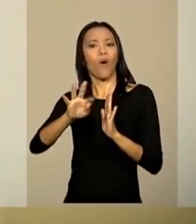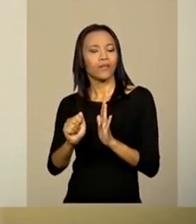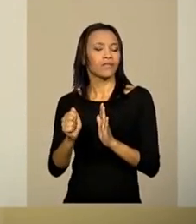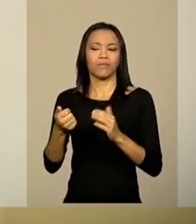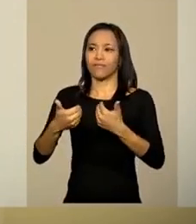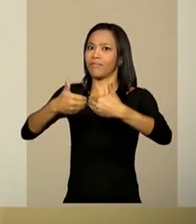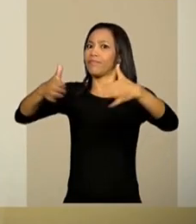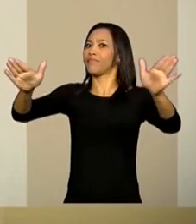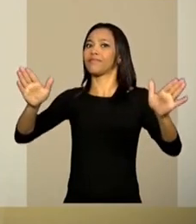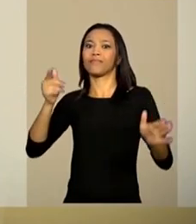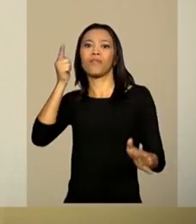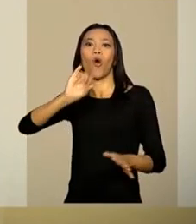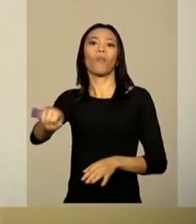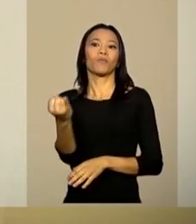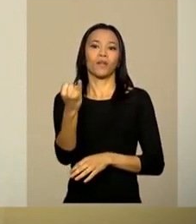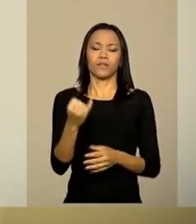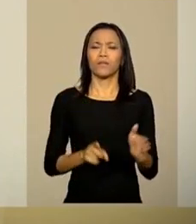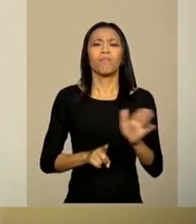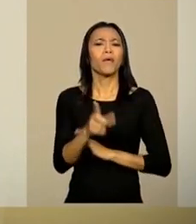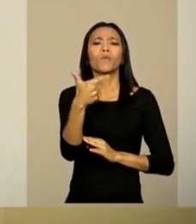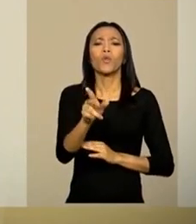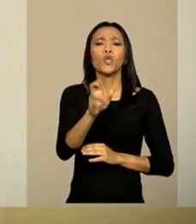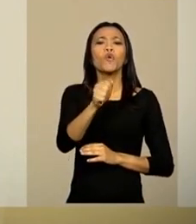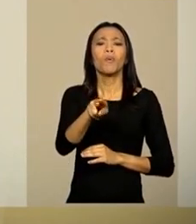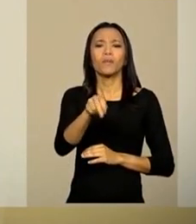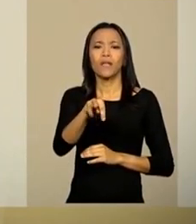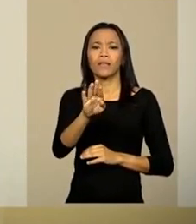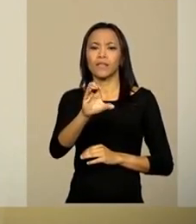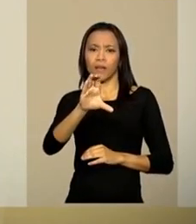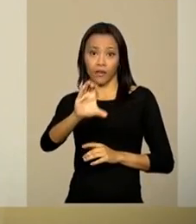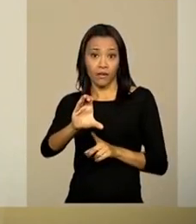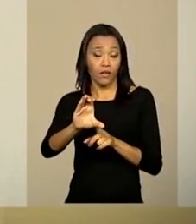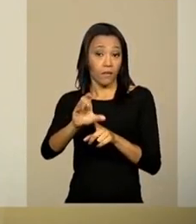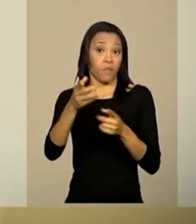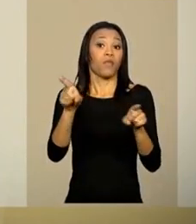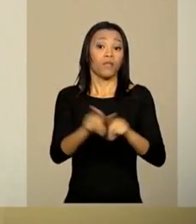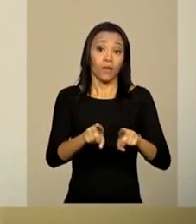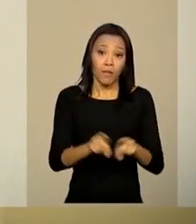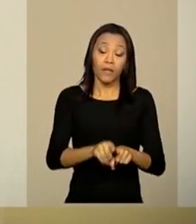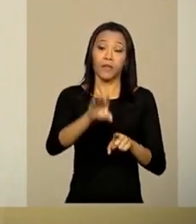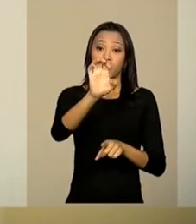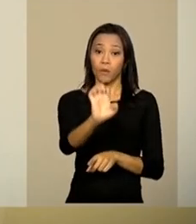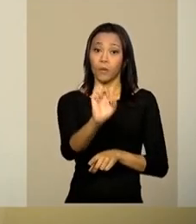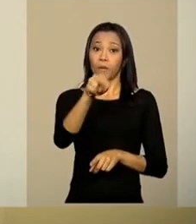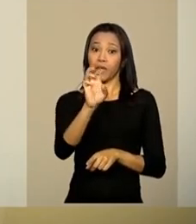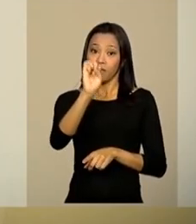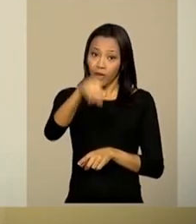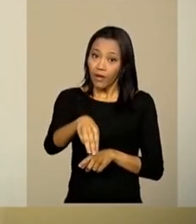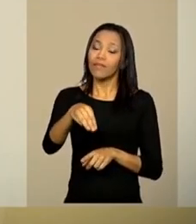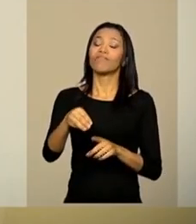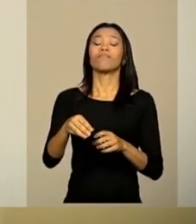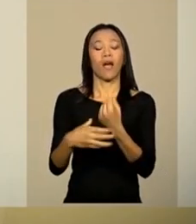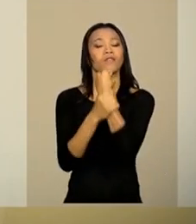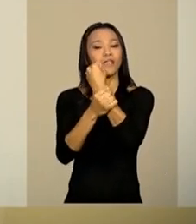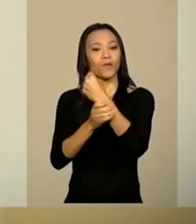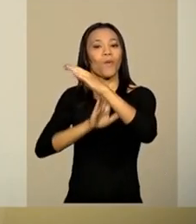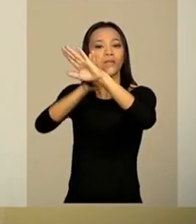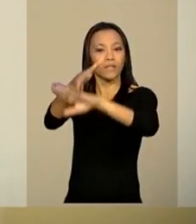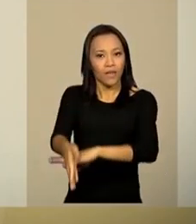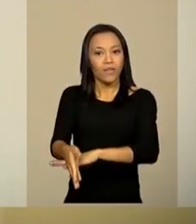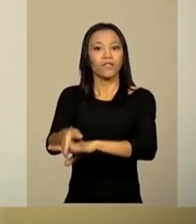abrirão para ele. E o Pronatec, presidente, olha, Max, o Enem também possibilita o acesso ao